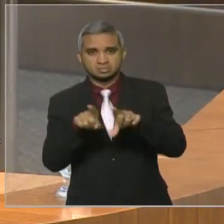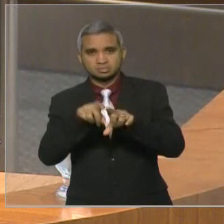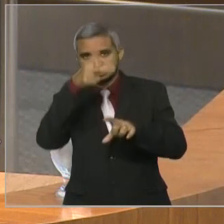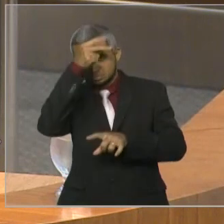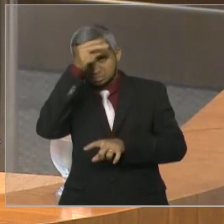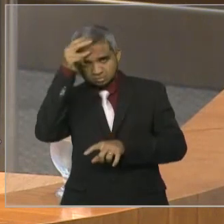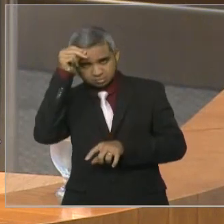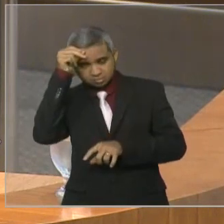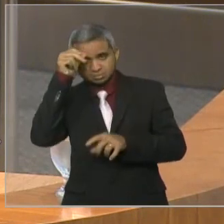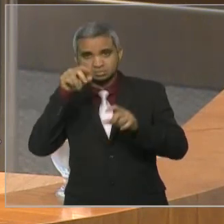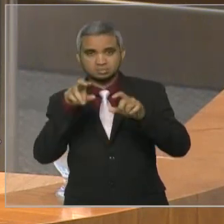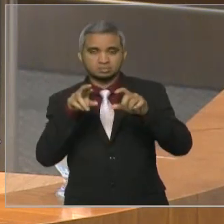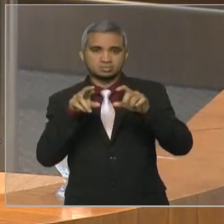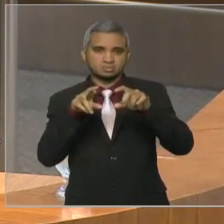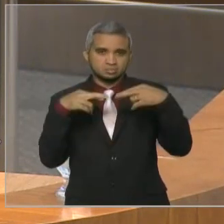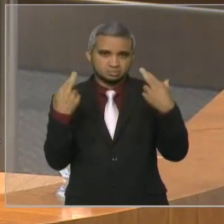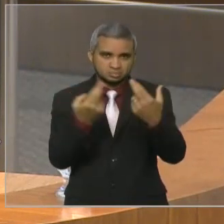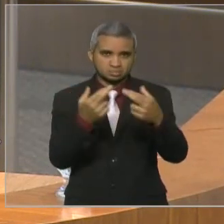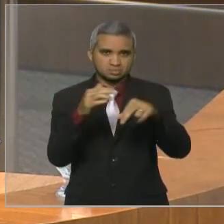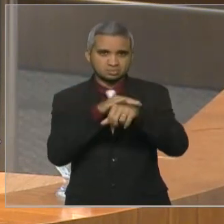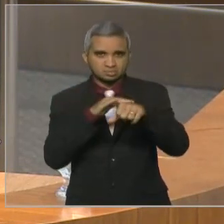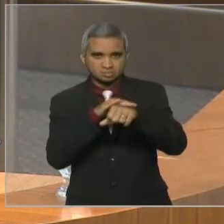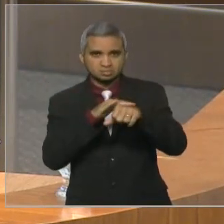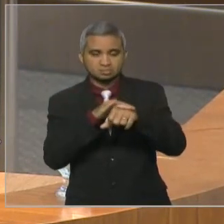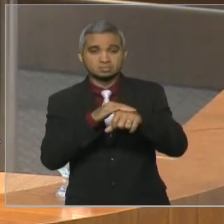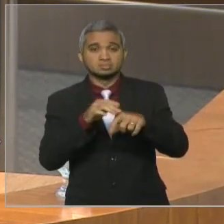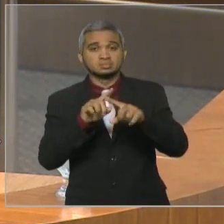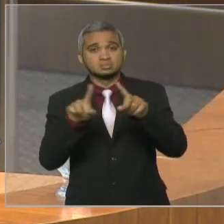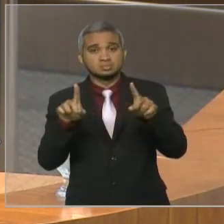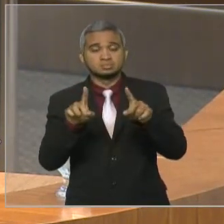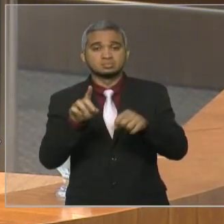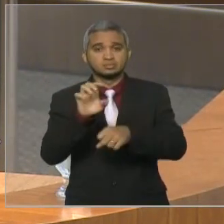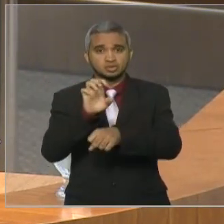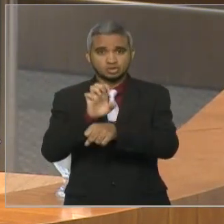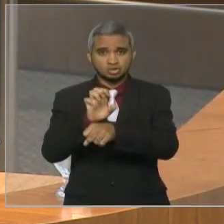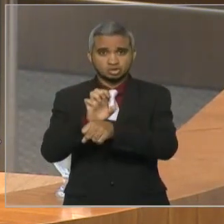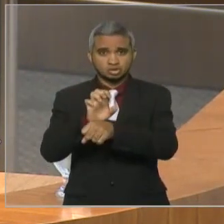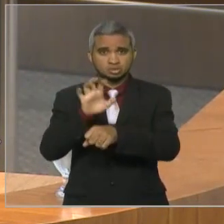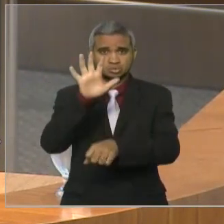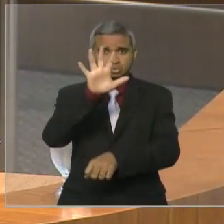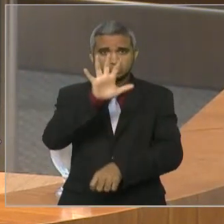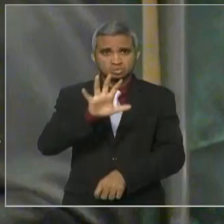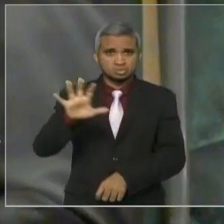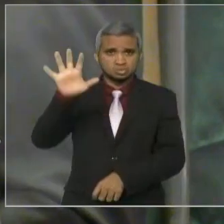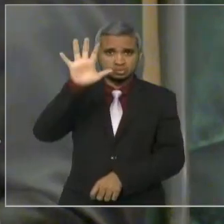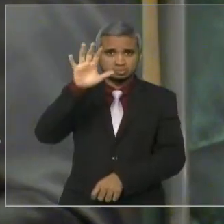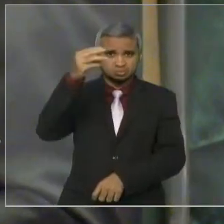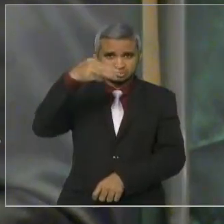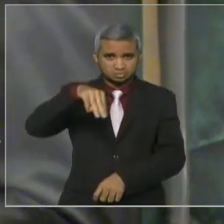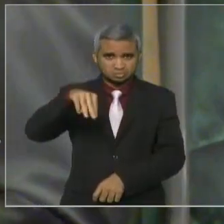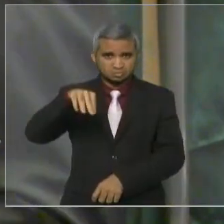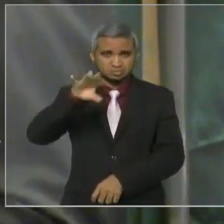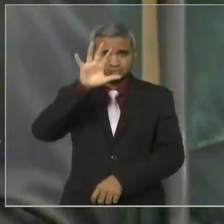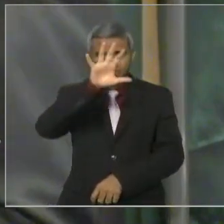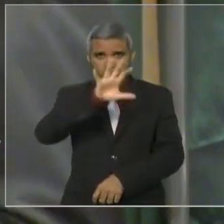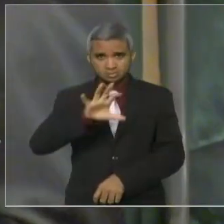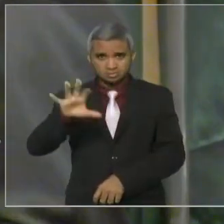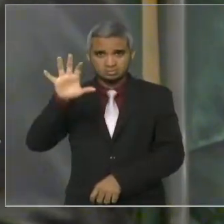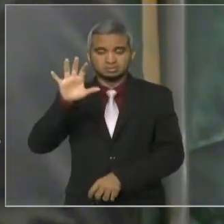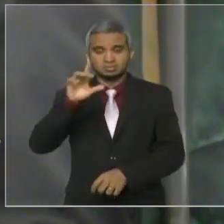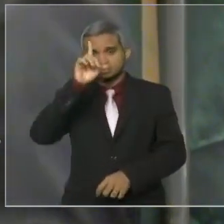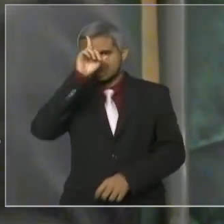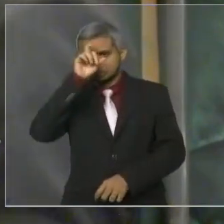unidade. É bem verdade que o Estado todo, inclusive pelos macro-regionais que foram abertos, o Hospital do Trauma,